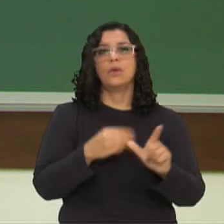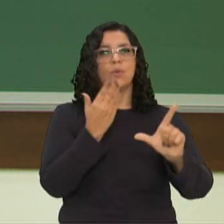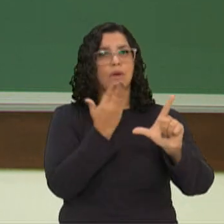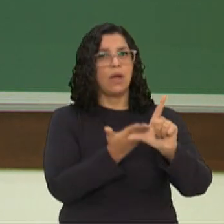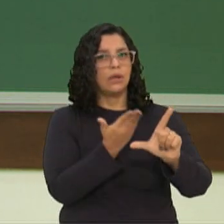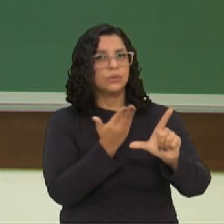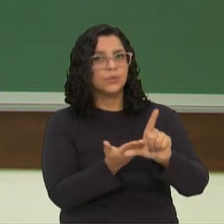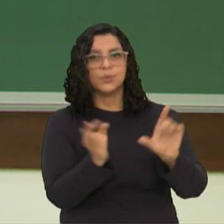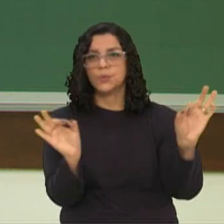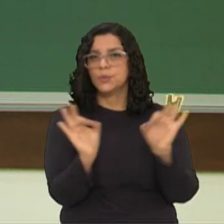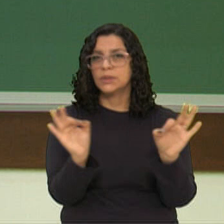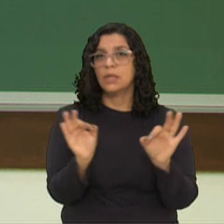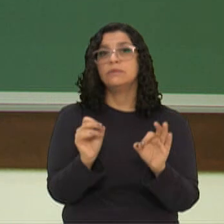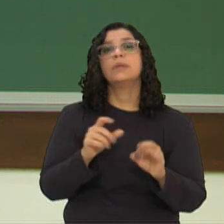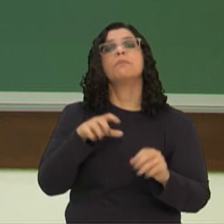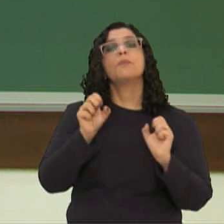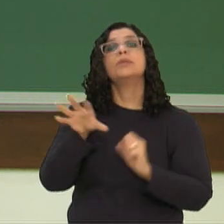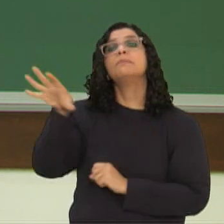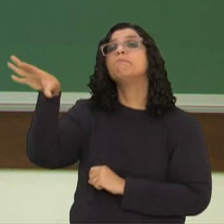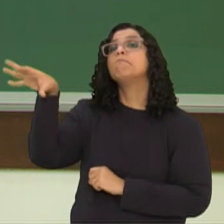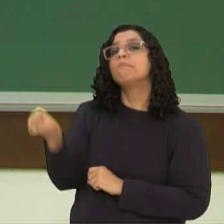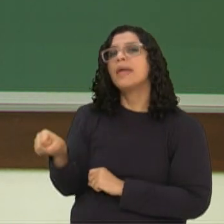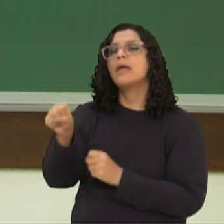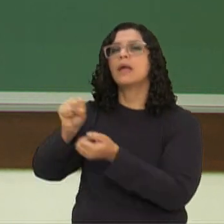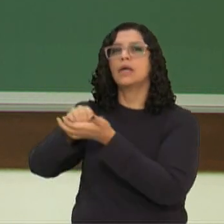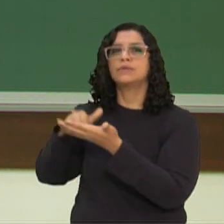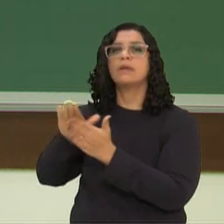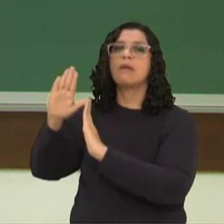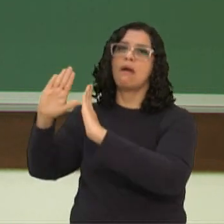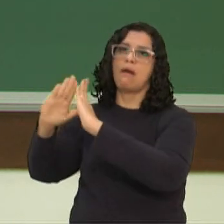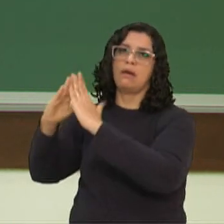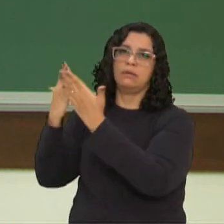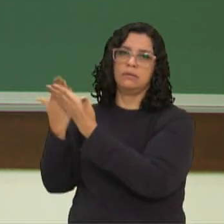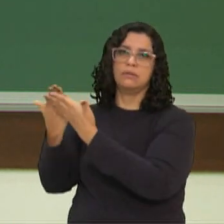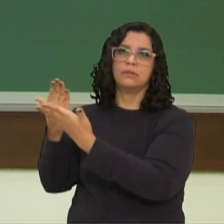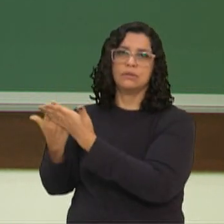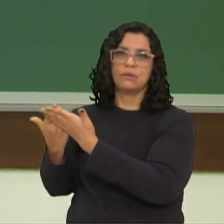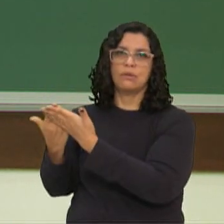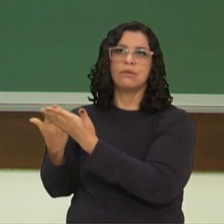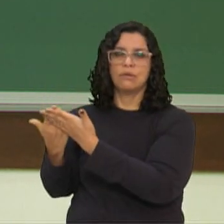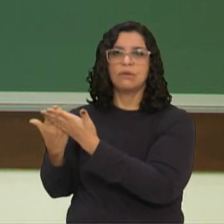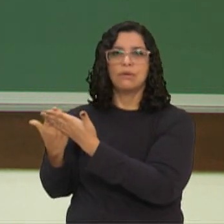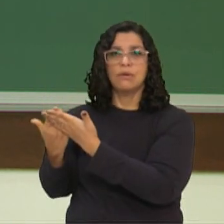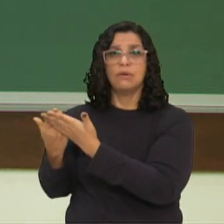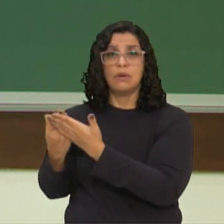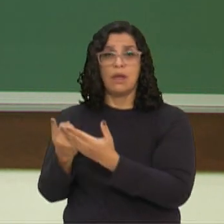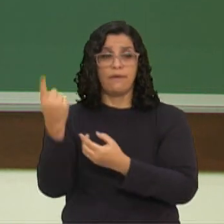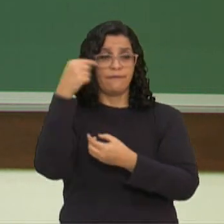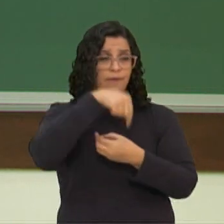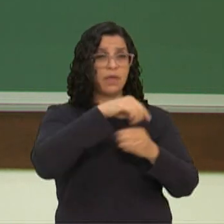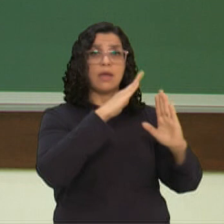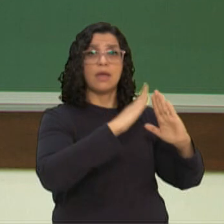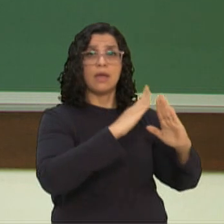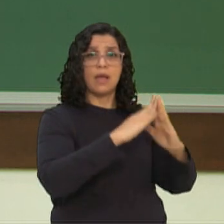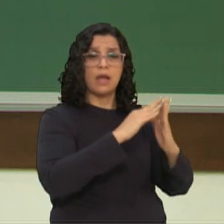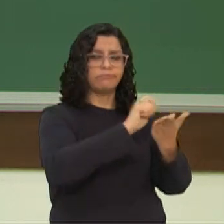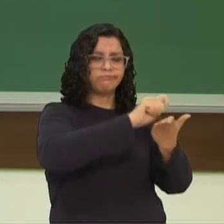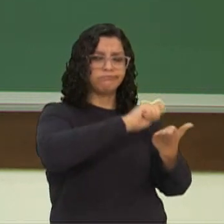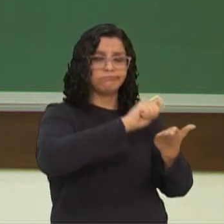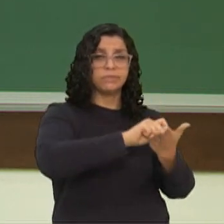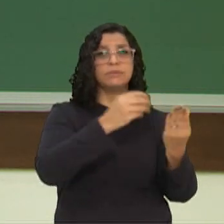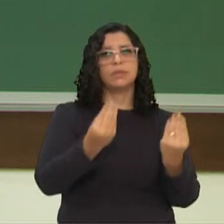plataforma, à internet, você pode retirar, solicitar no colégio as atividades e depois